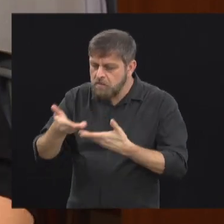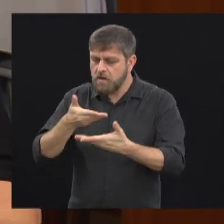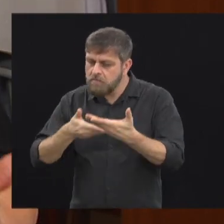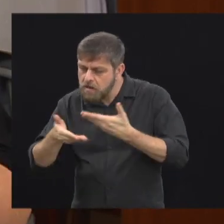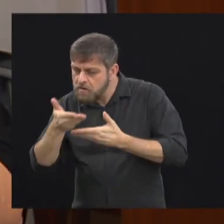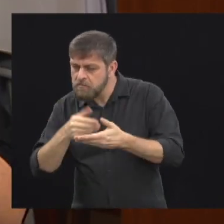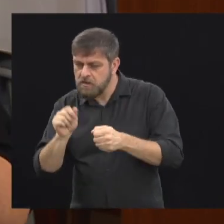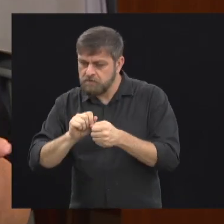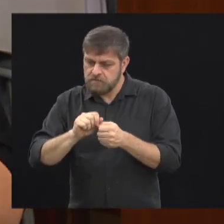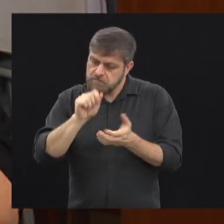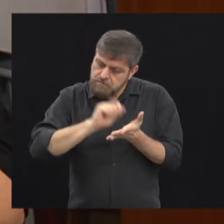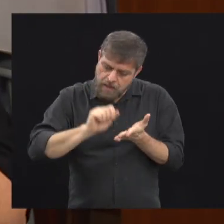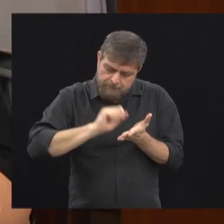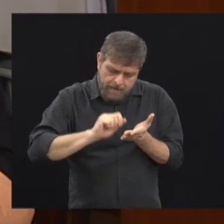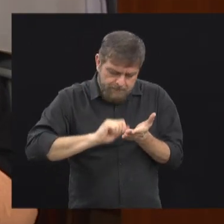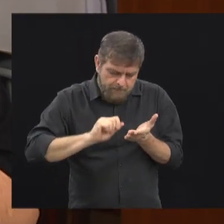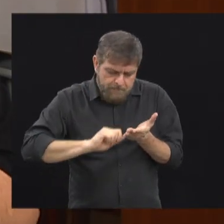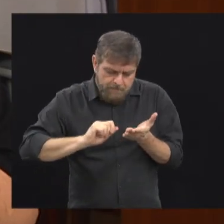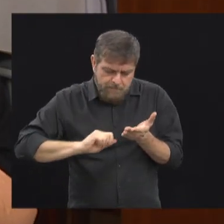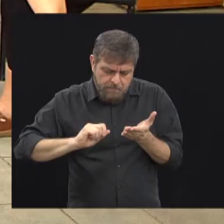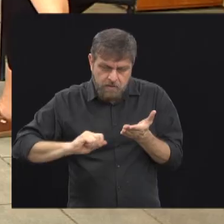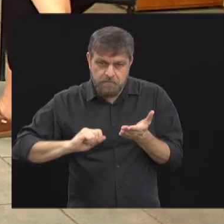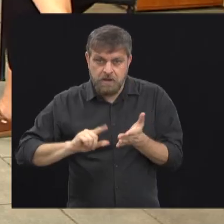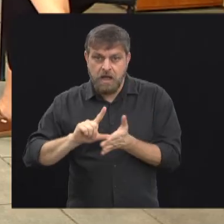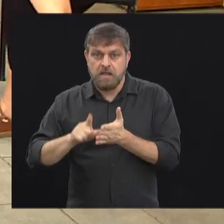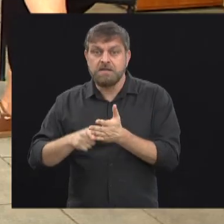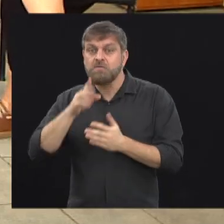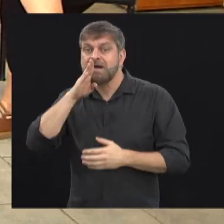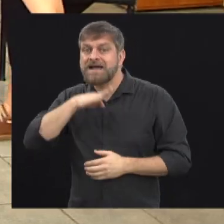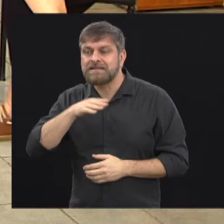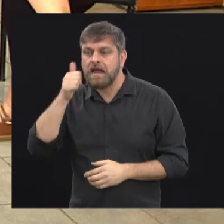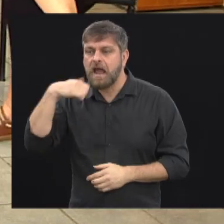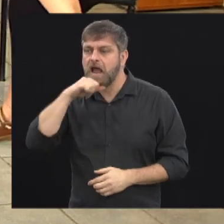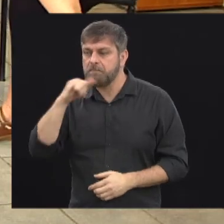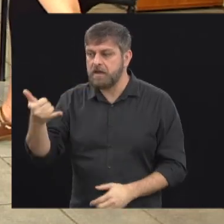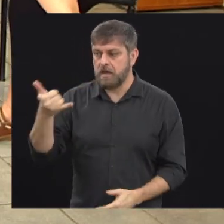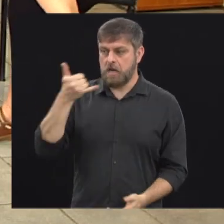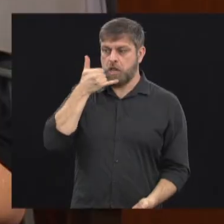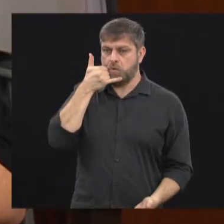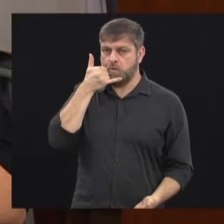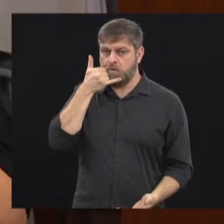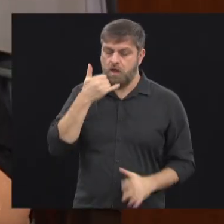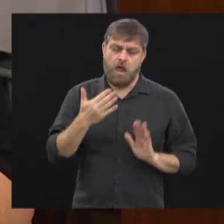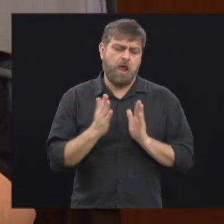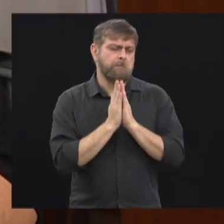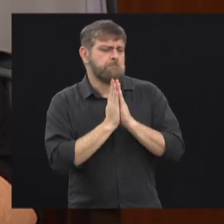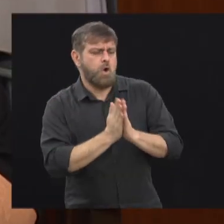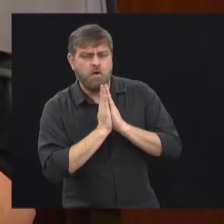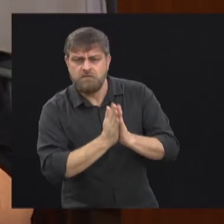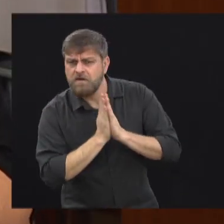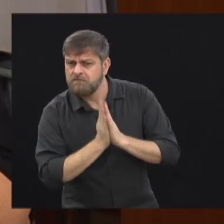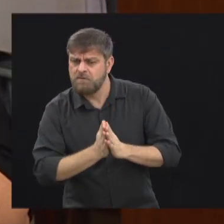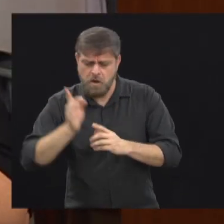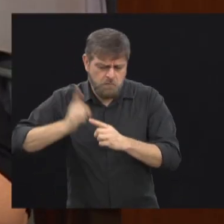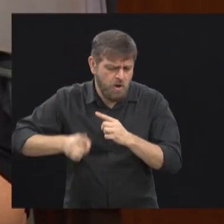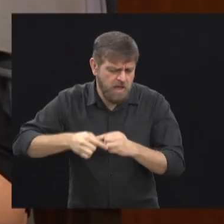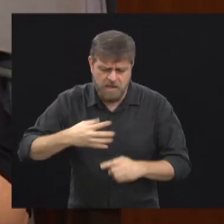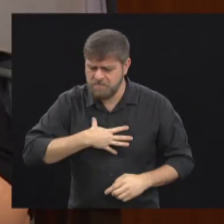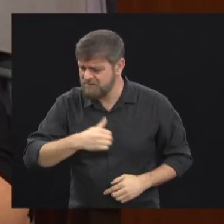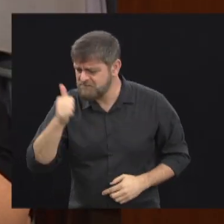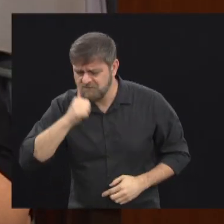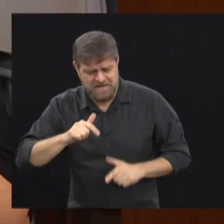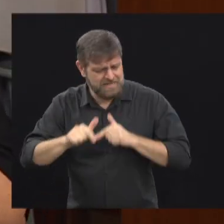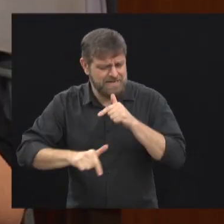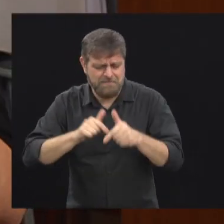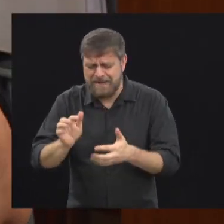conversamos, eu fiz o registro do caso. Quando foi à tarde, a mãe ligou e disse: por favor, não deixe a minha filha